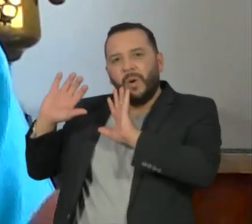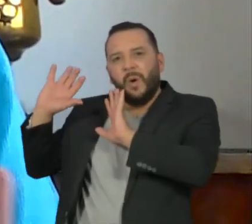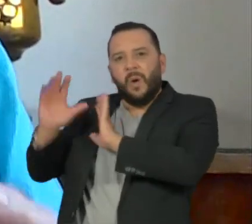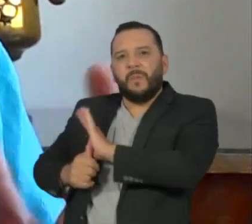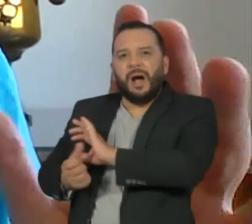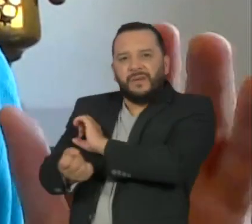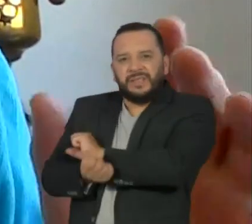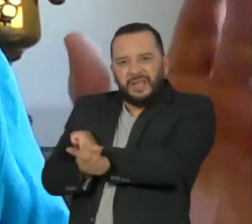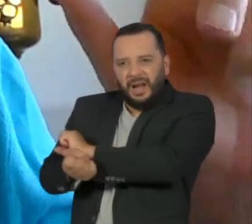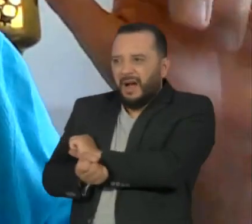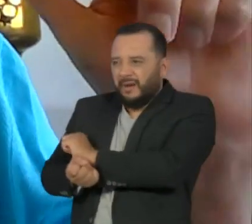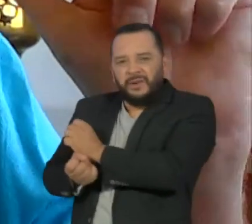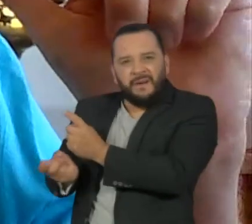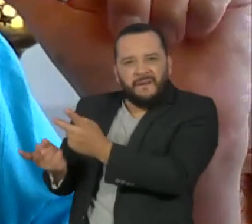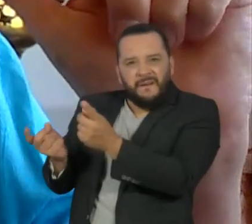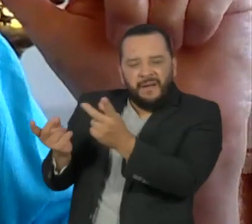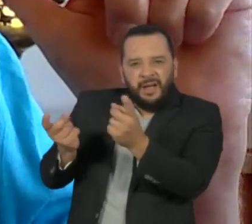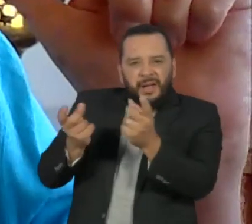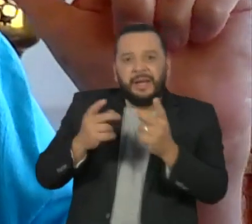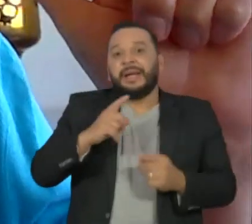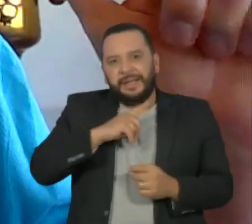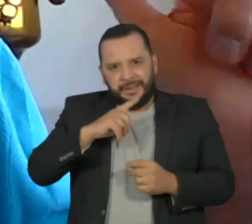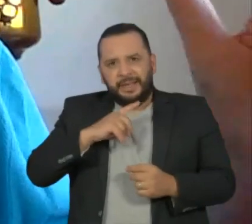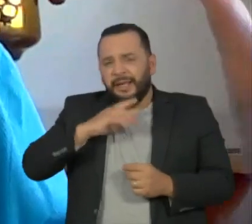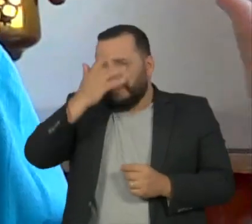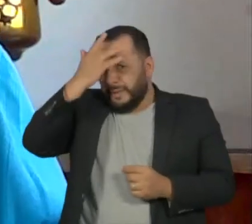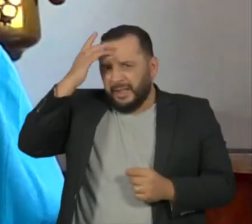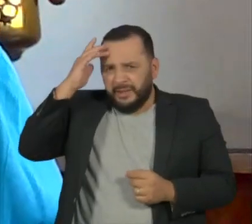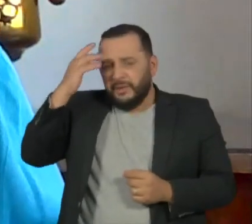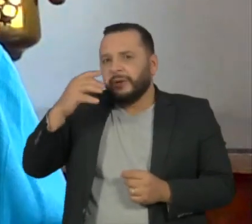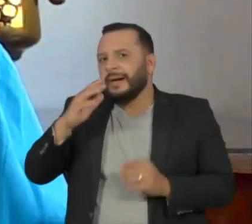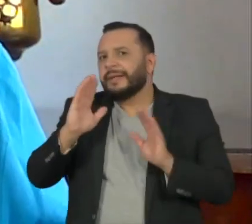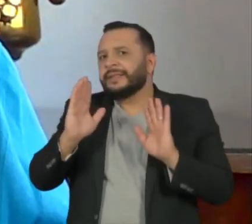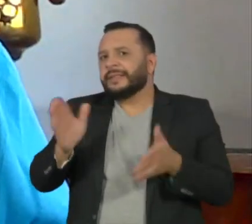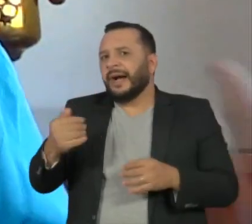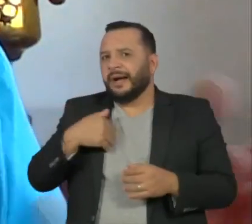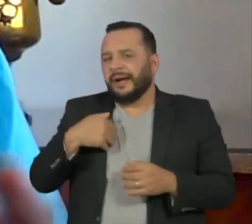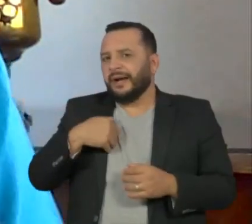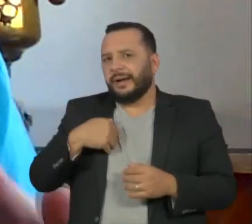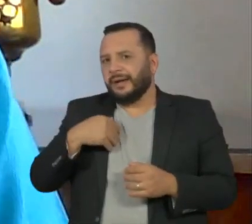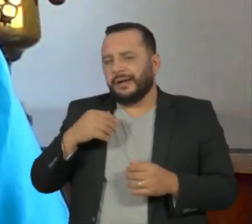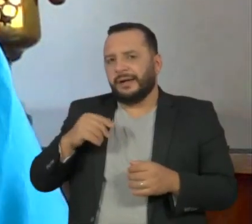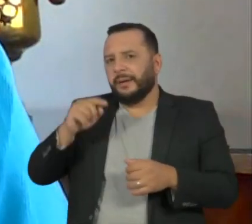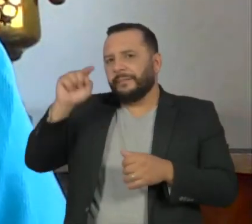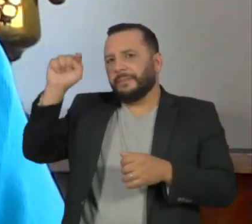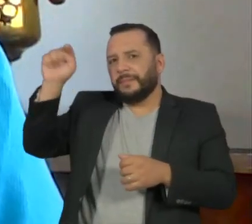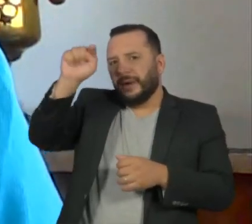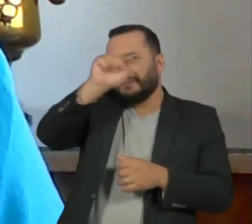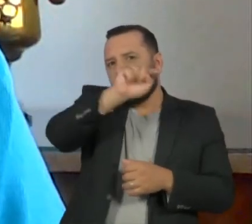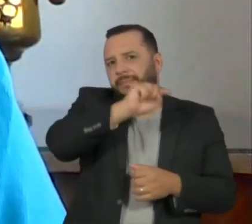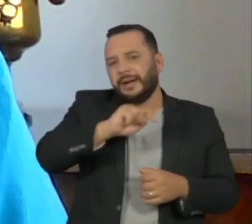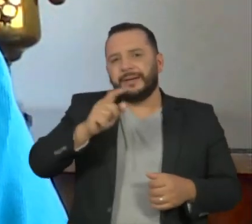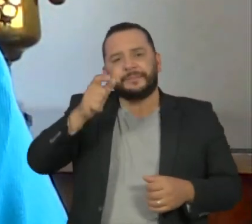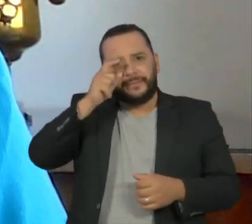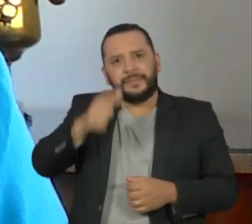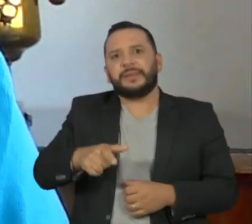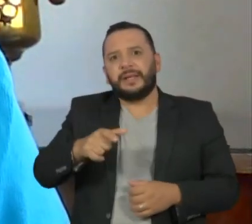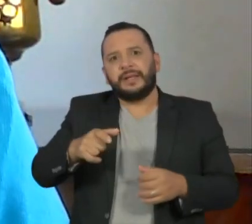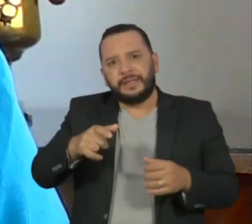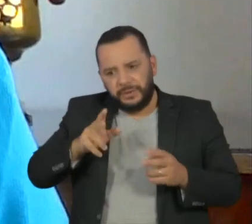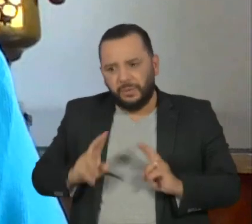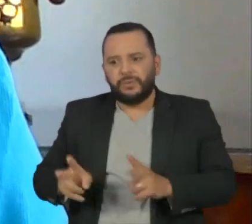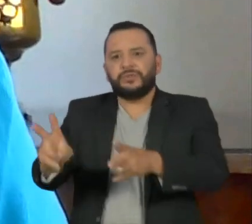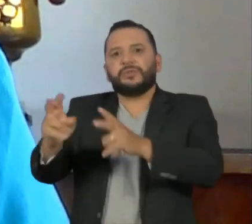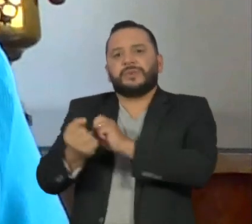as demais pessoas com, entre aspas, grande sentimento nacional, né, tinham interesse na continuidade da